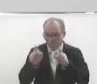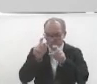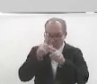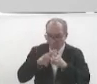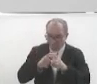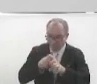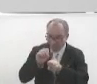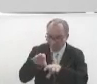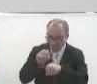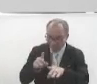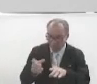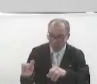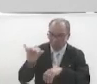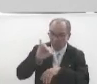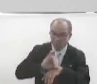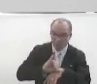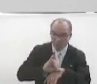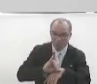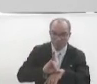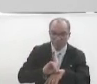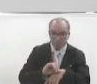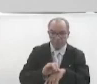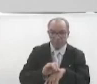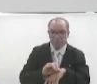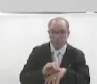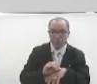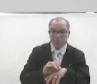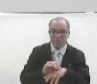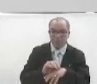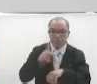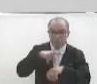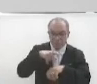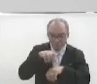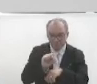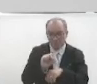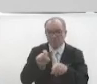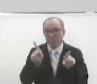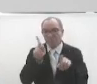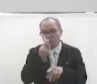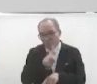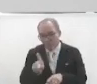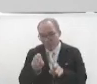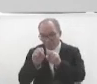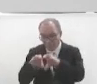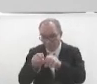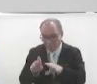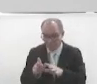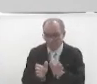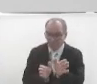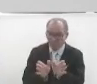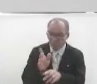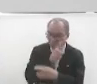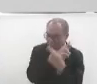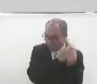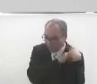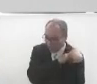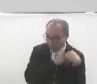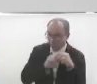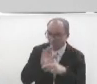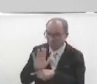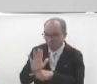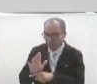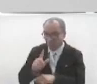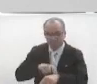que versam sobre sobre as especialidades da função e o tempo de